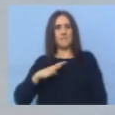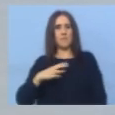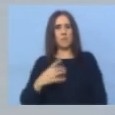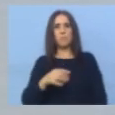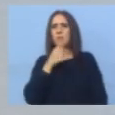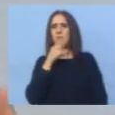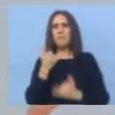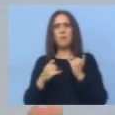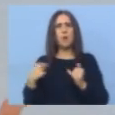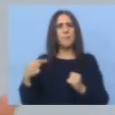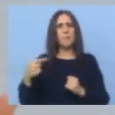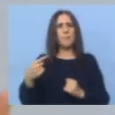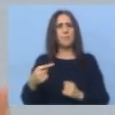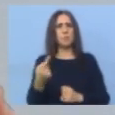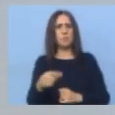violência diária,